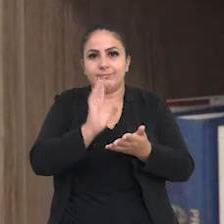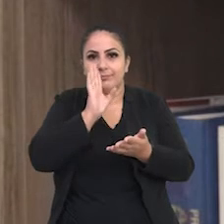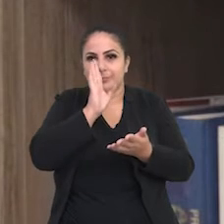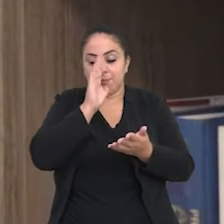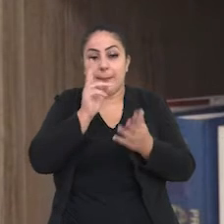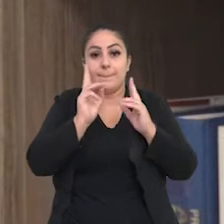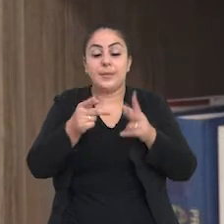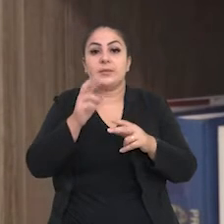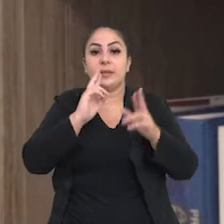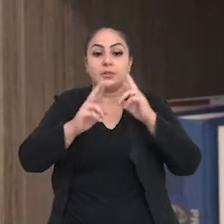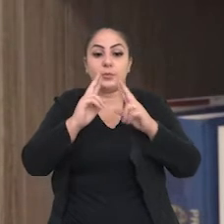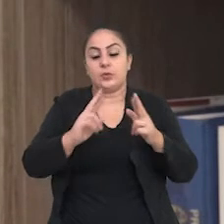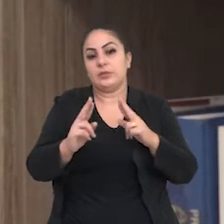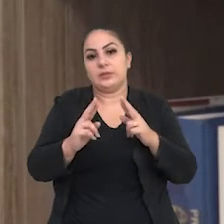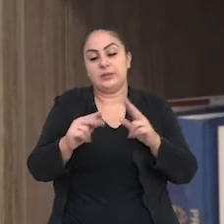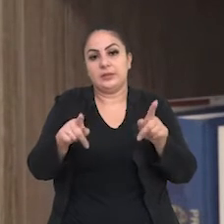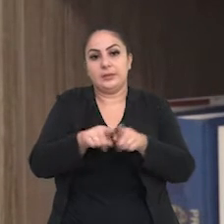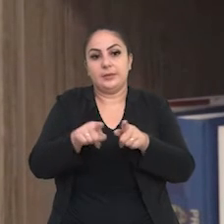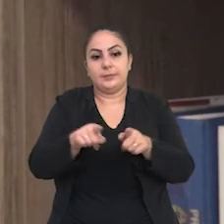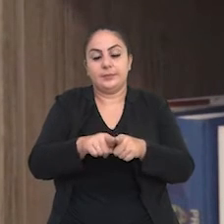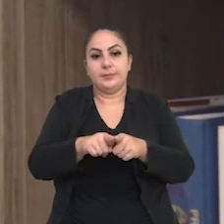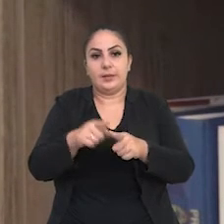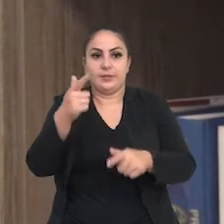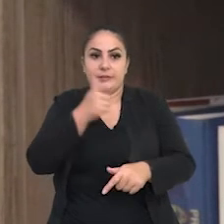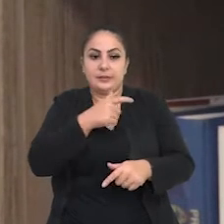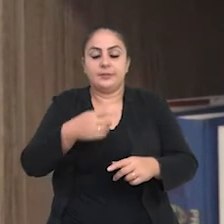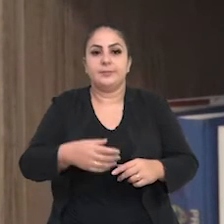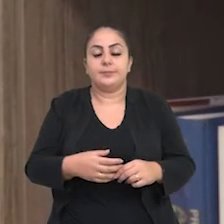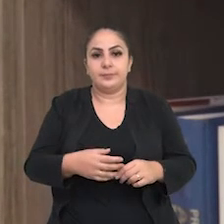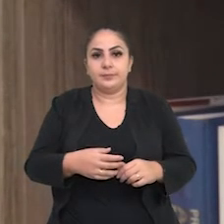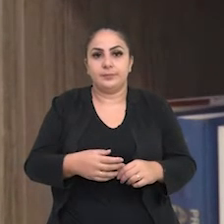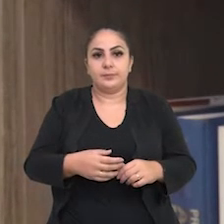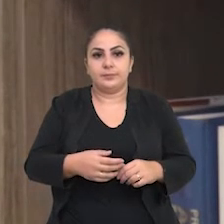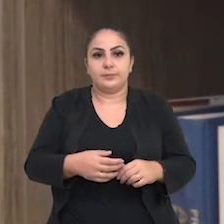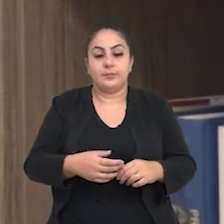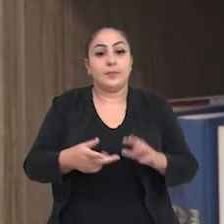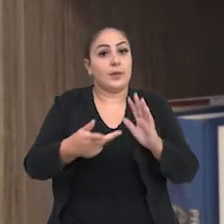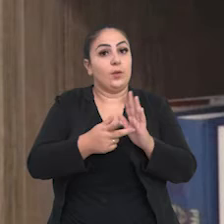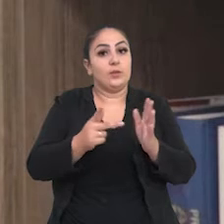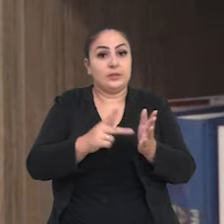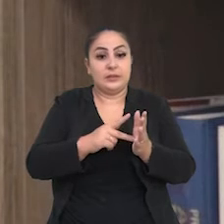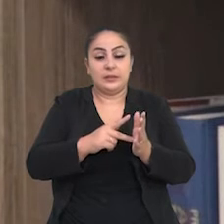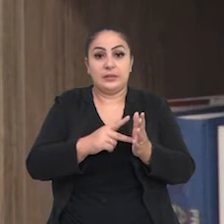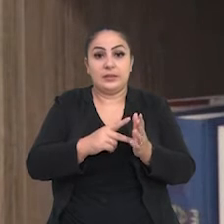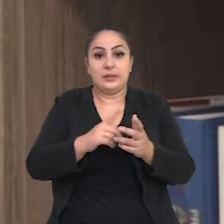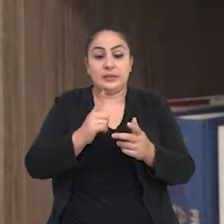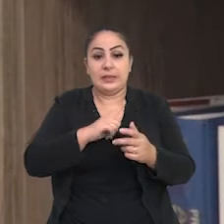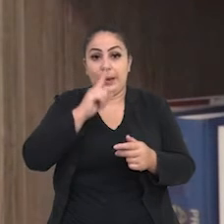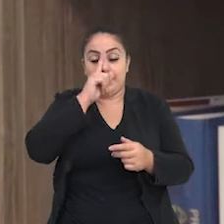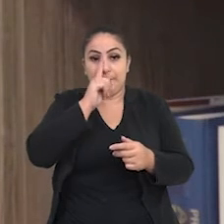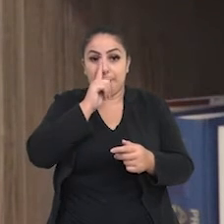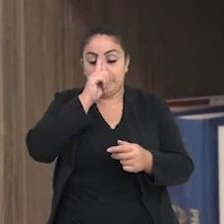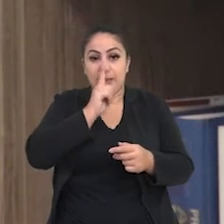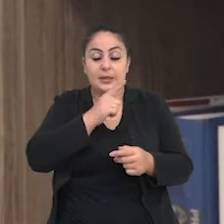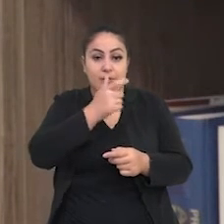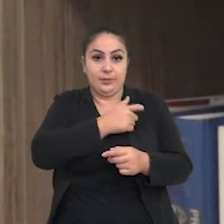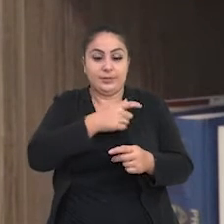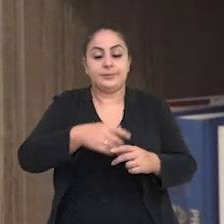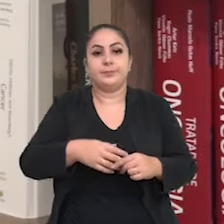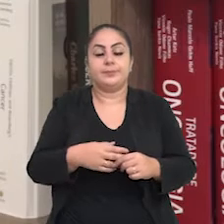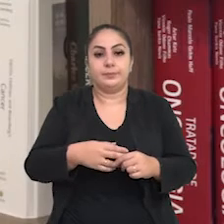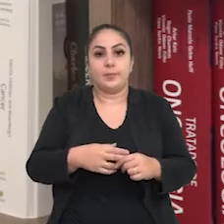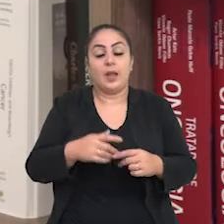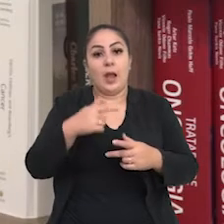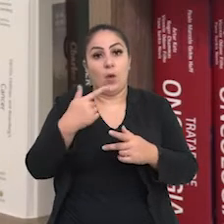eficácia, a mesma resposta imunológica à vacina, mas não significa que corram riscos com a